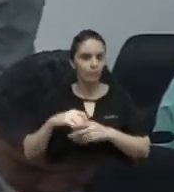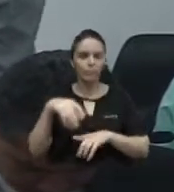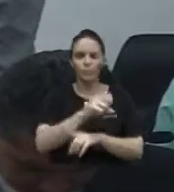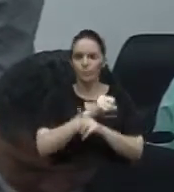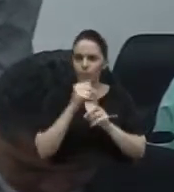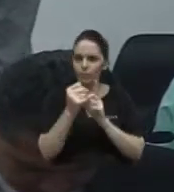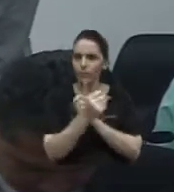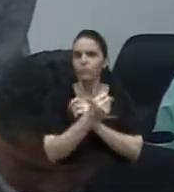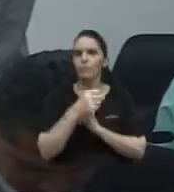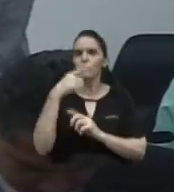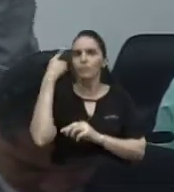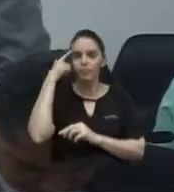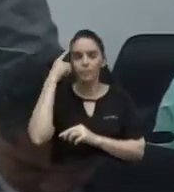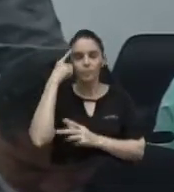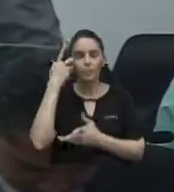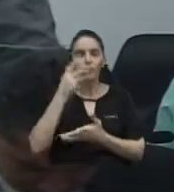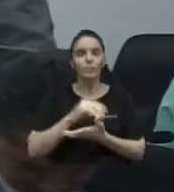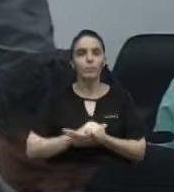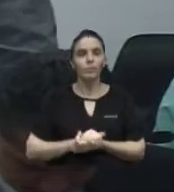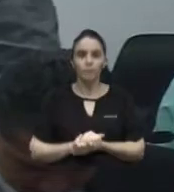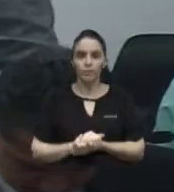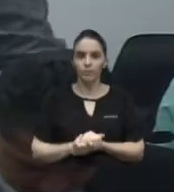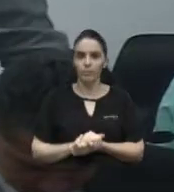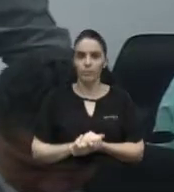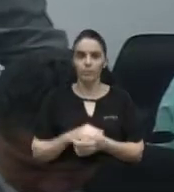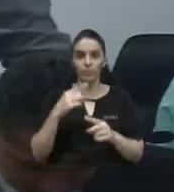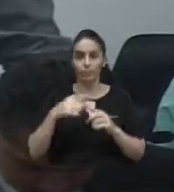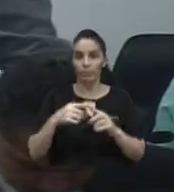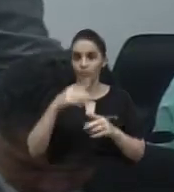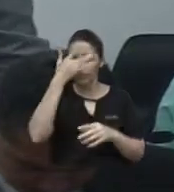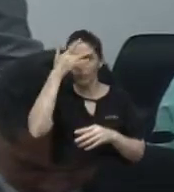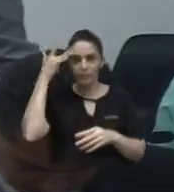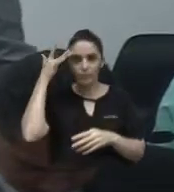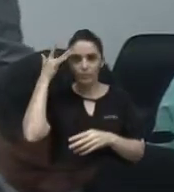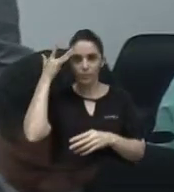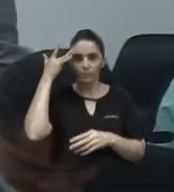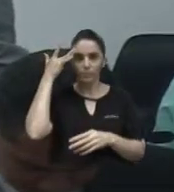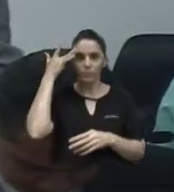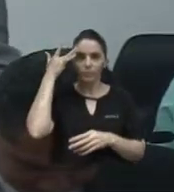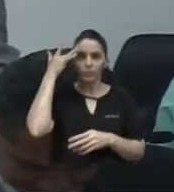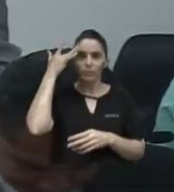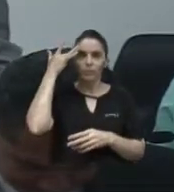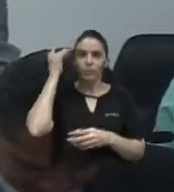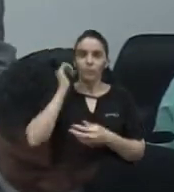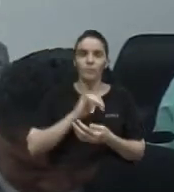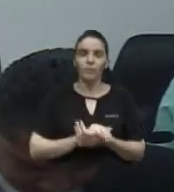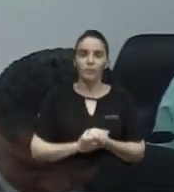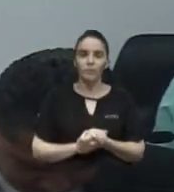sociedade, vereador Vaguinho, e as pessoas que têm que